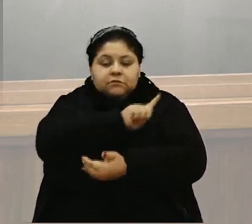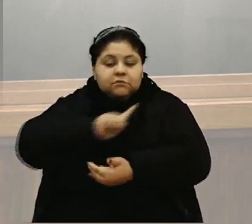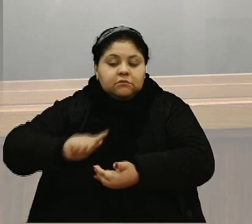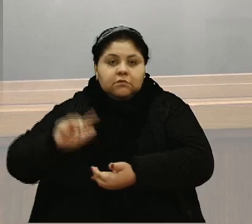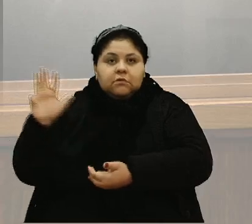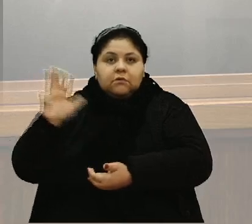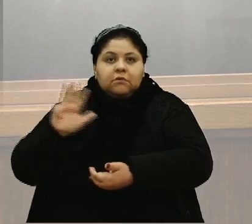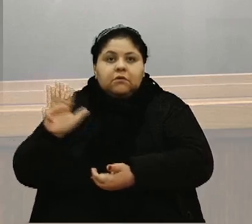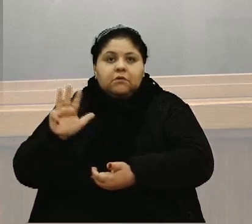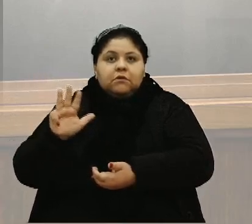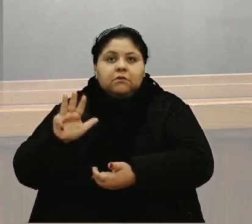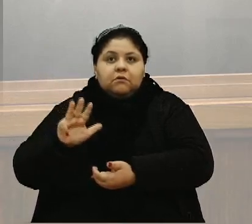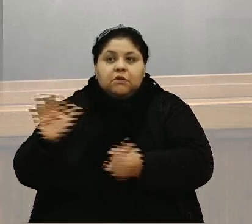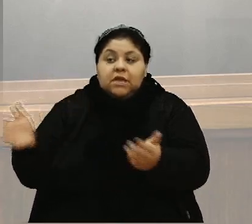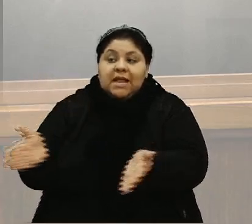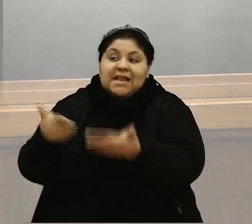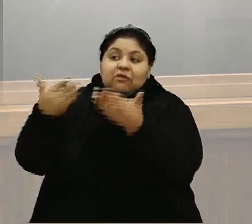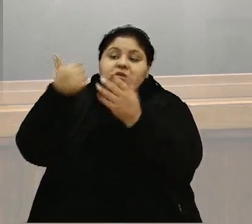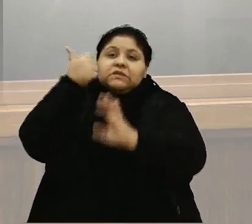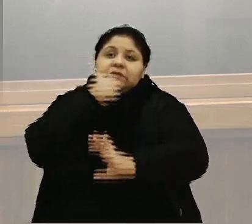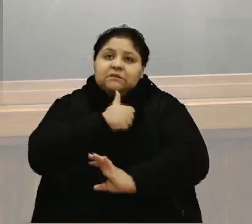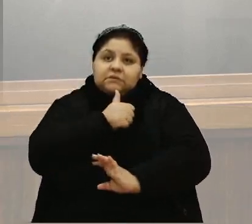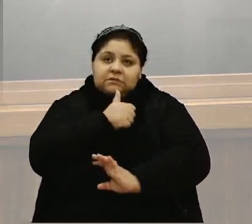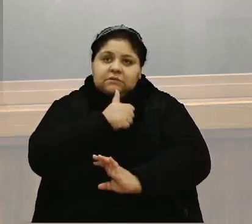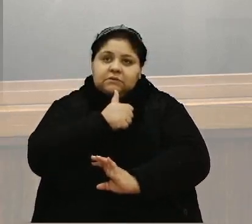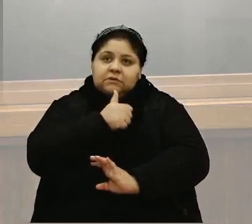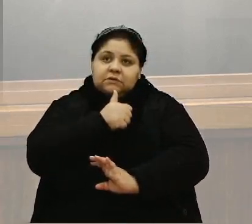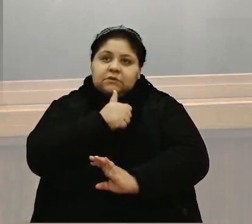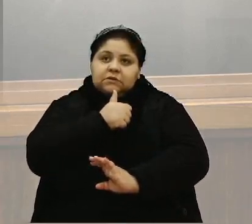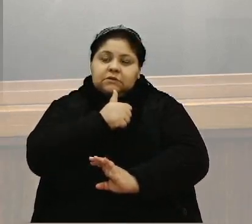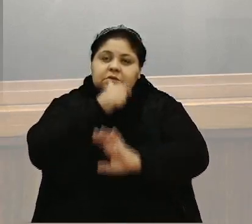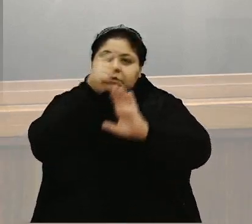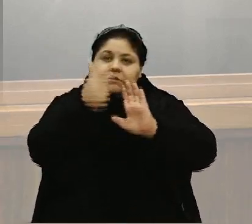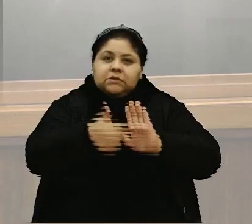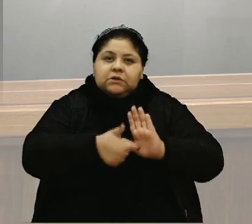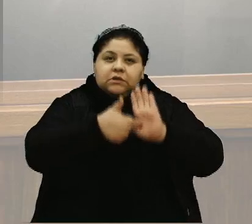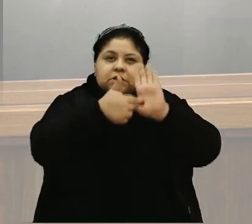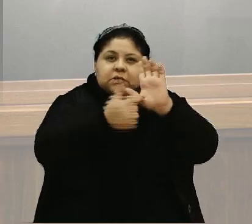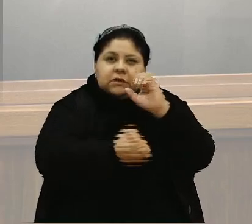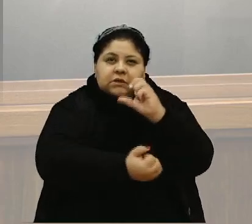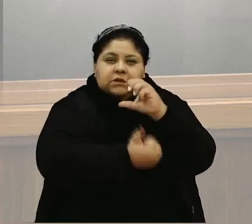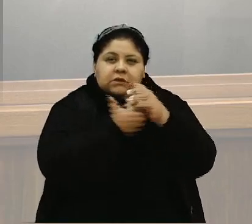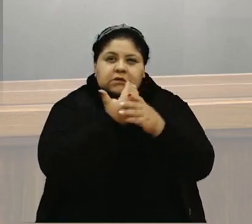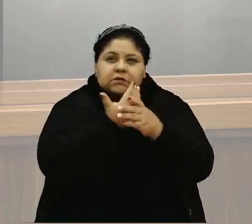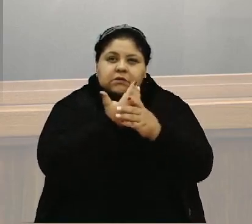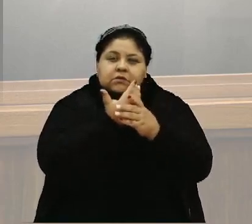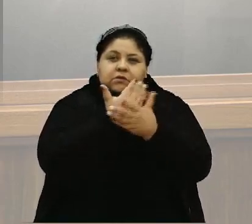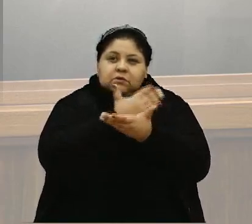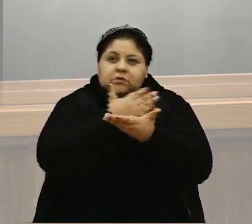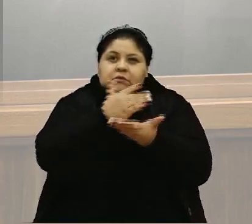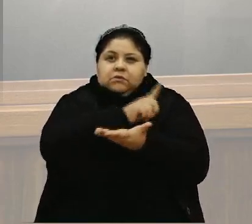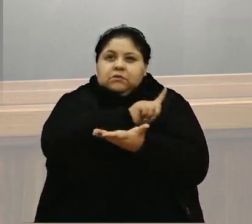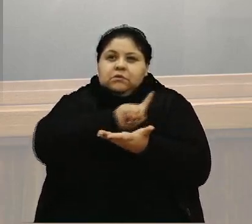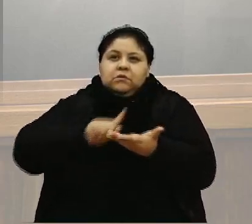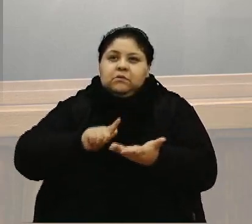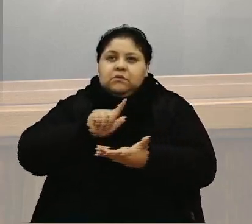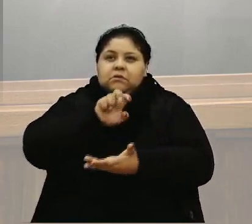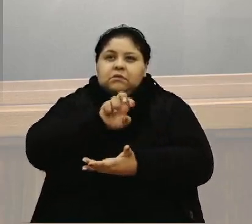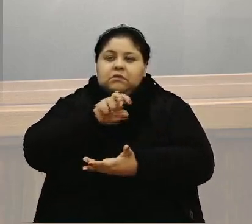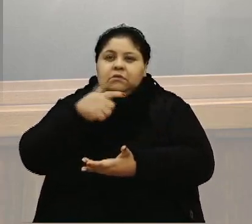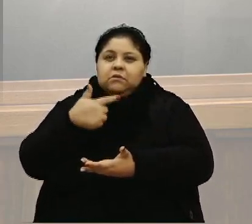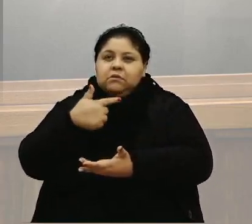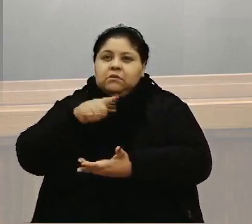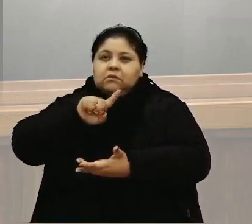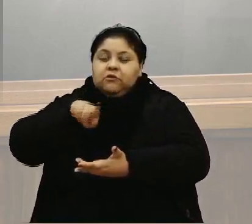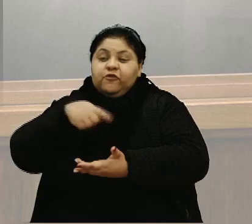por ter enaltecido as mulheres, a lançar um pacote, já no início do seu governo, de